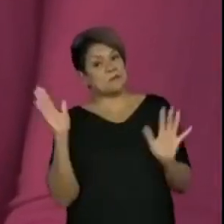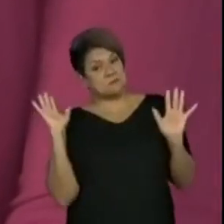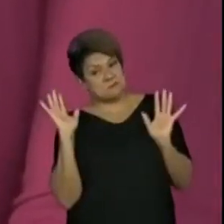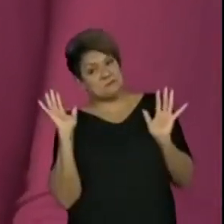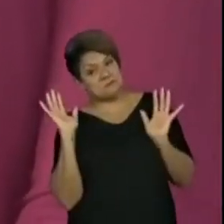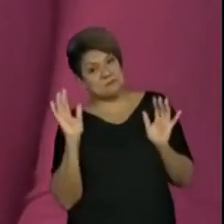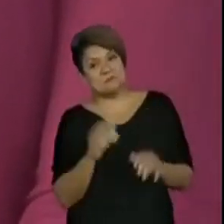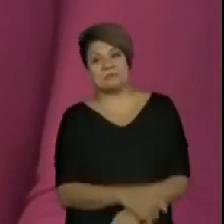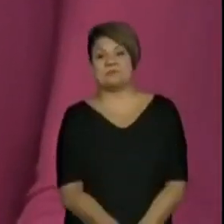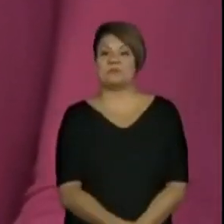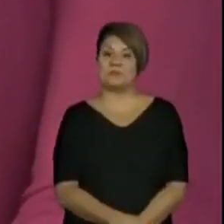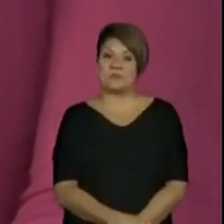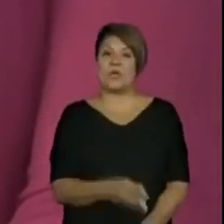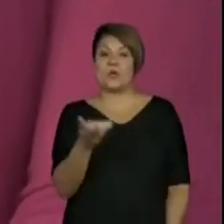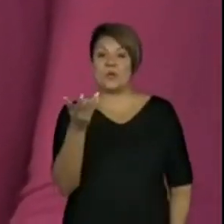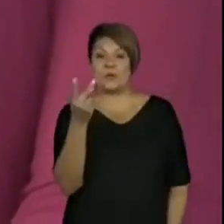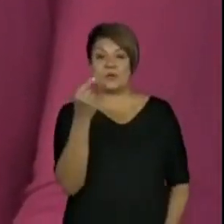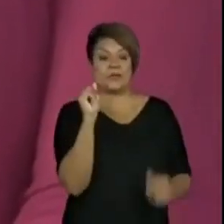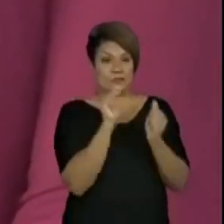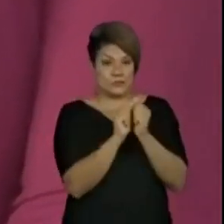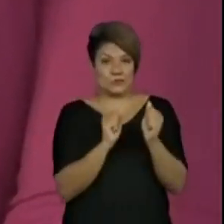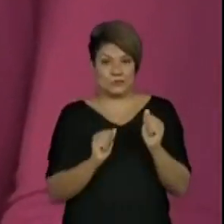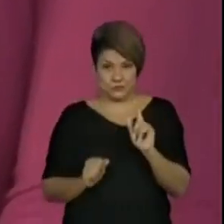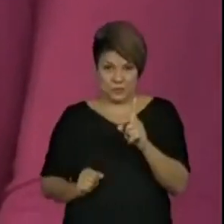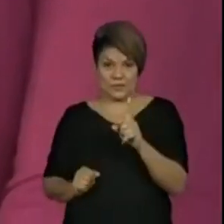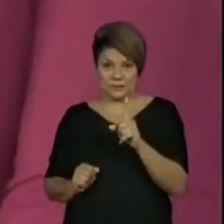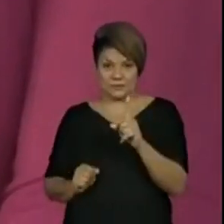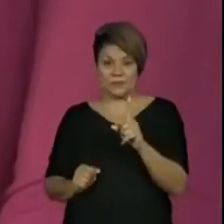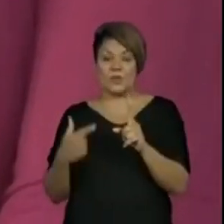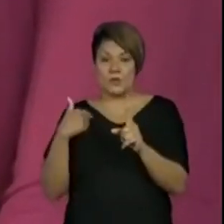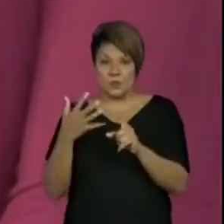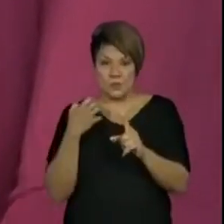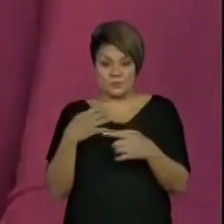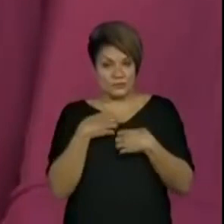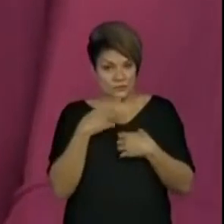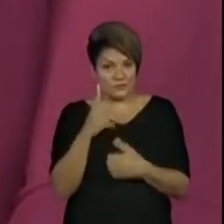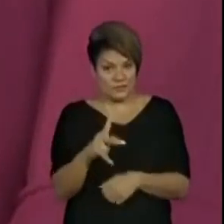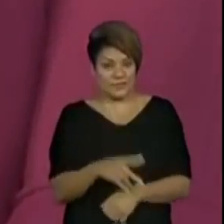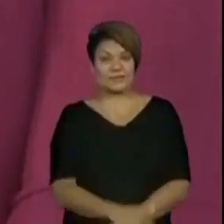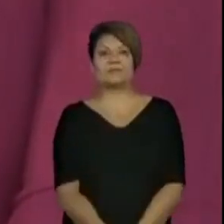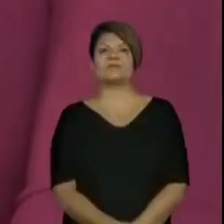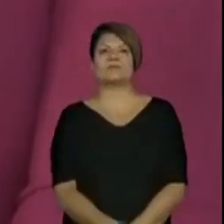gente. Contar junto com a professora Viviane para a gente conseguir ouvir aqui vocês, tá Vamos bom? Vamos lá?